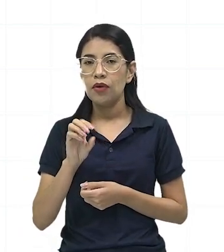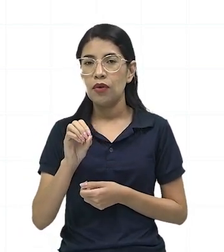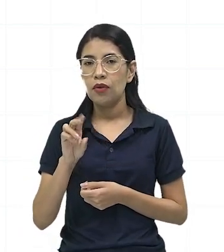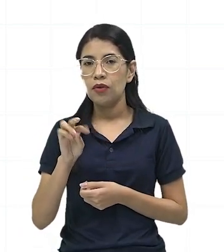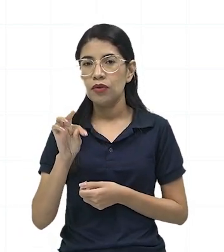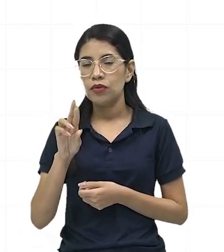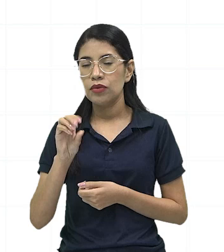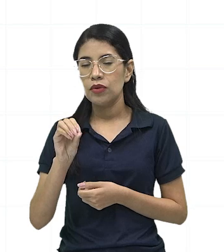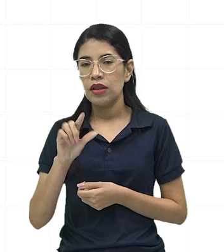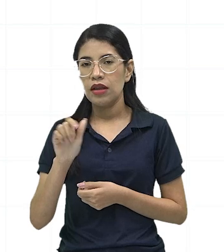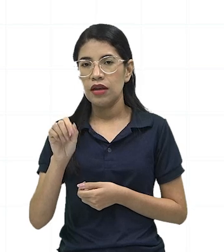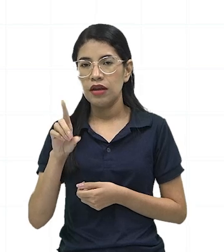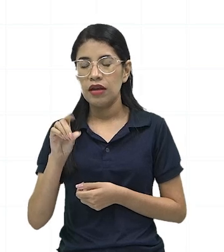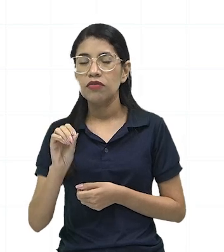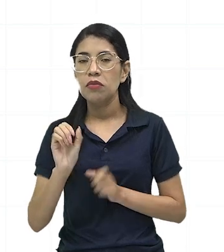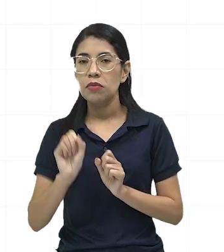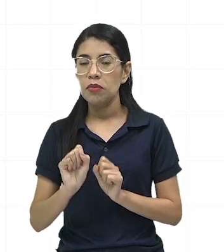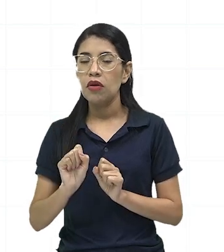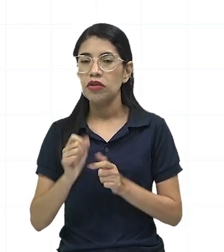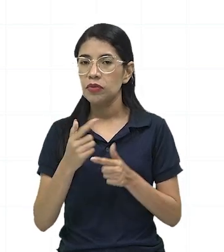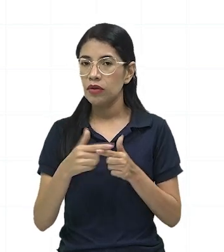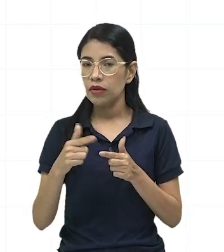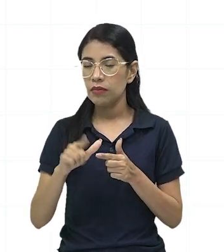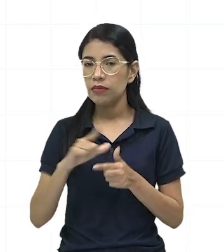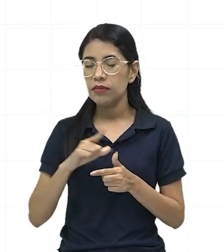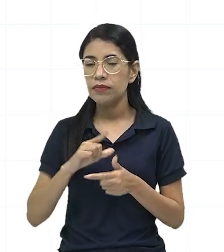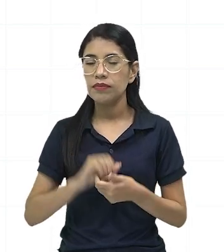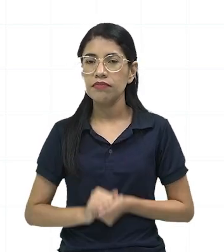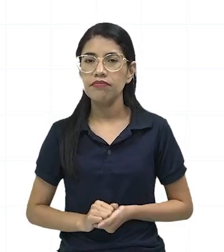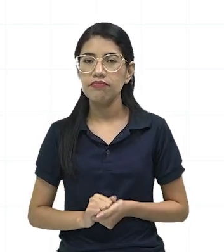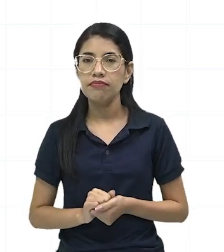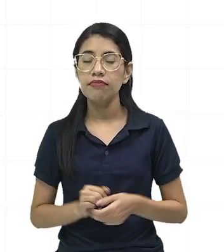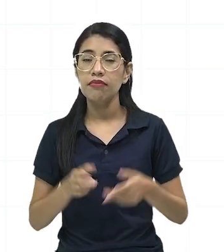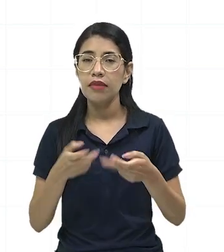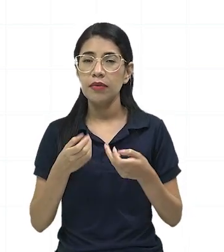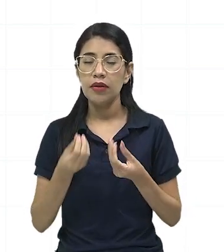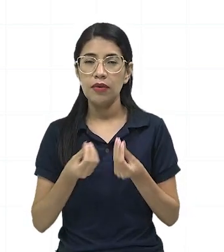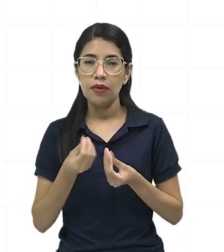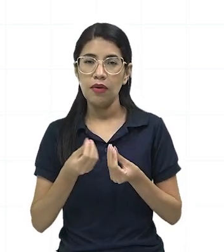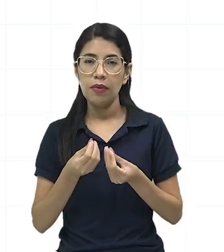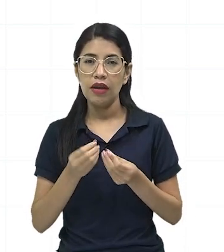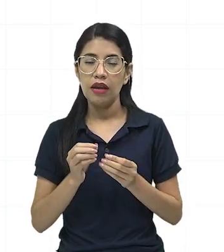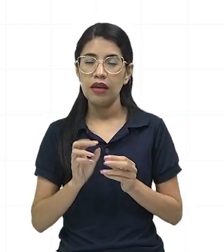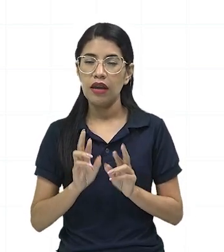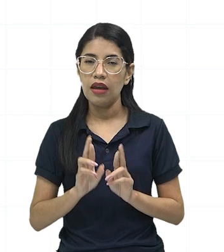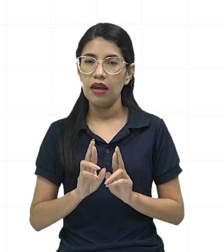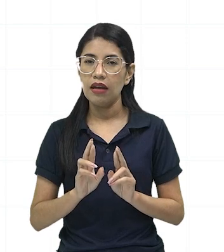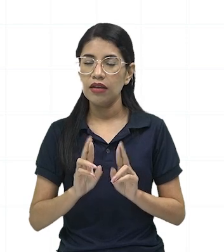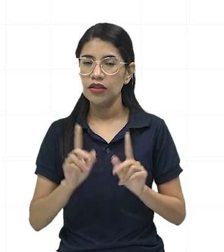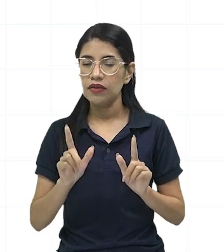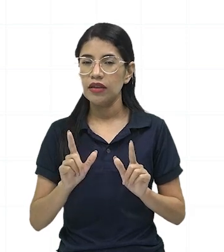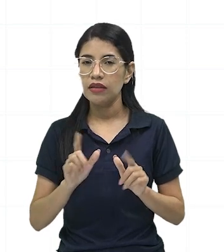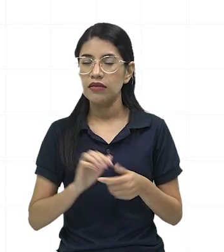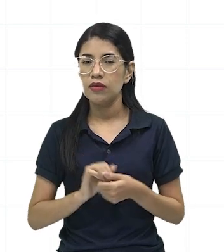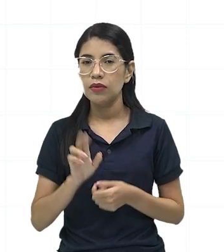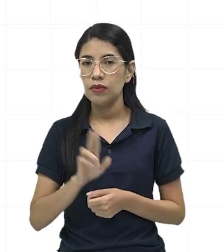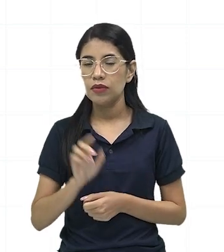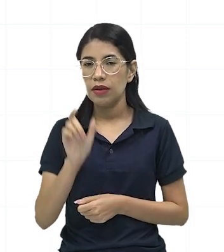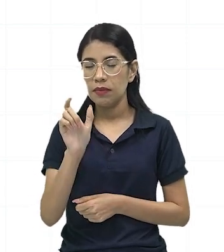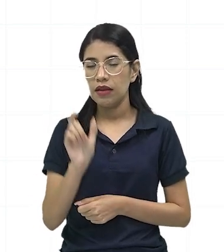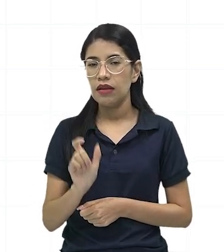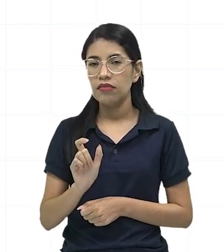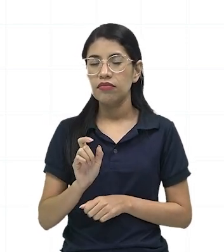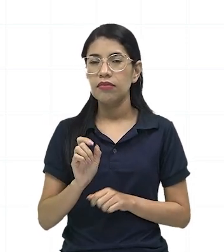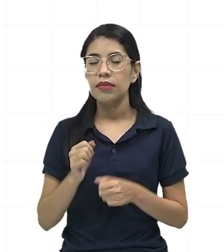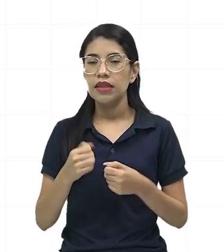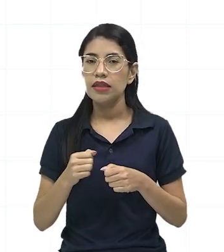defesa do lado contrário, de que sim, pode ser um problema. Viram como essas transições são feitas? Elas precisam ser trabalhadas dessa forma, pensando